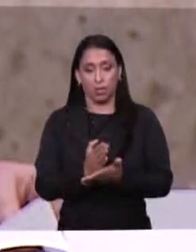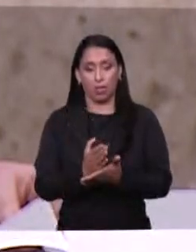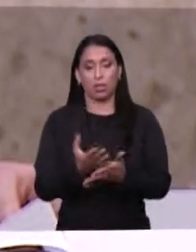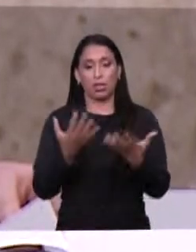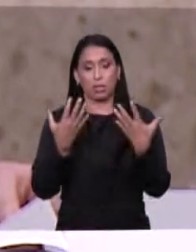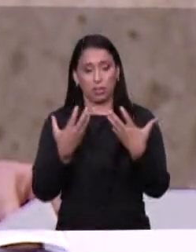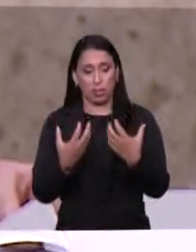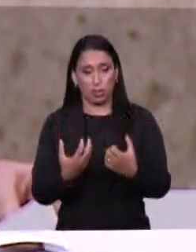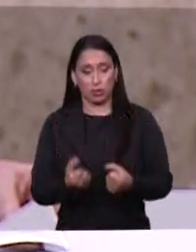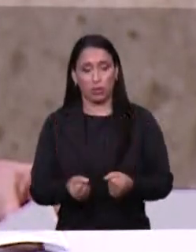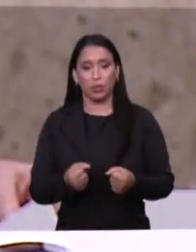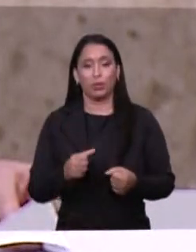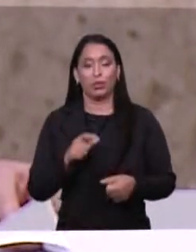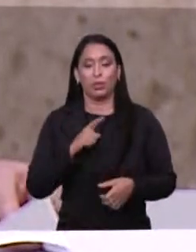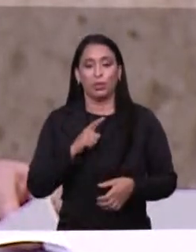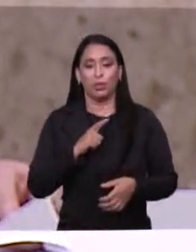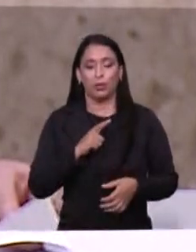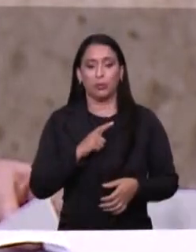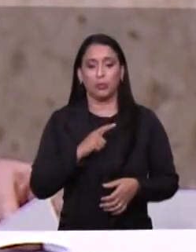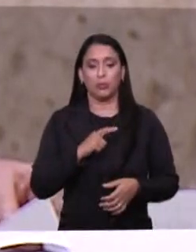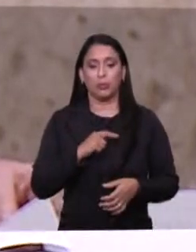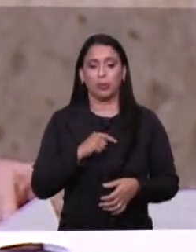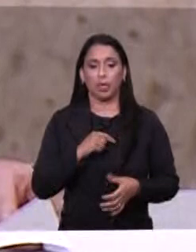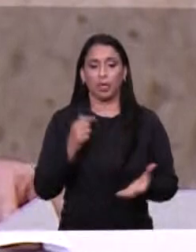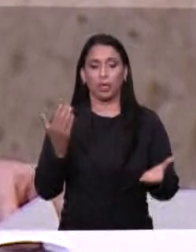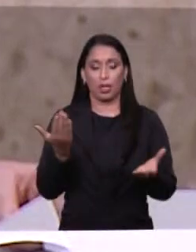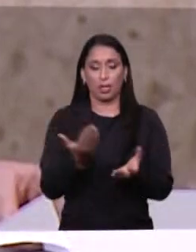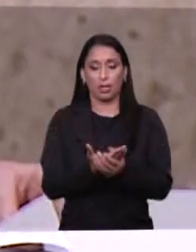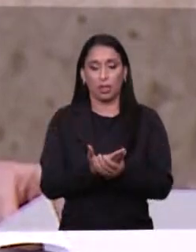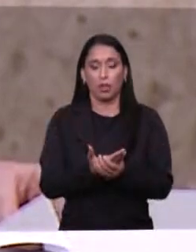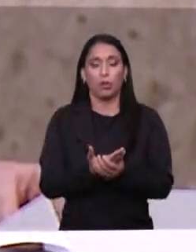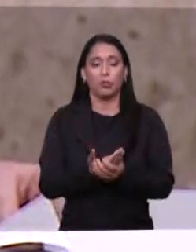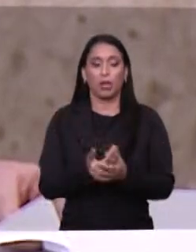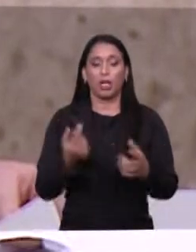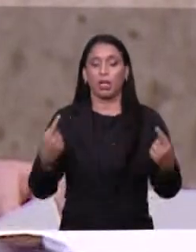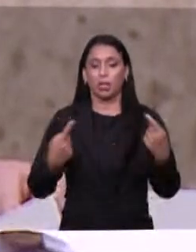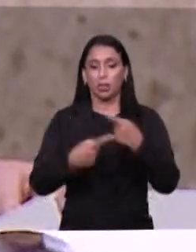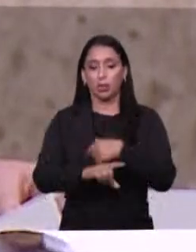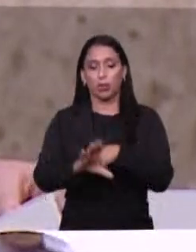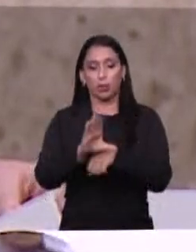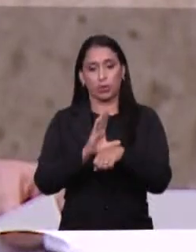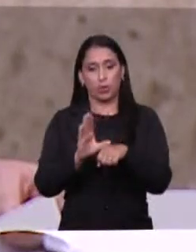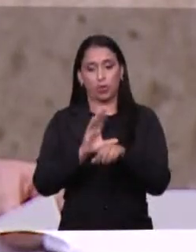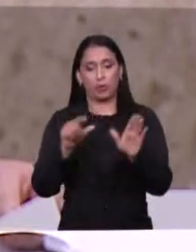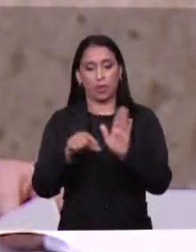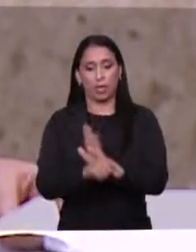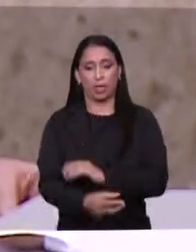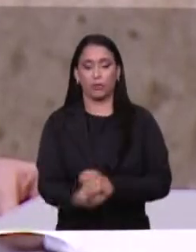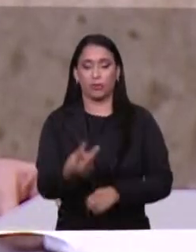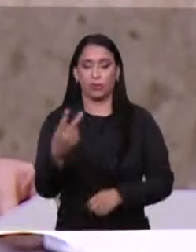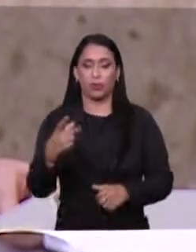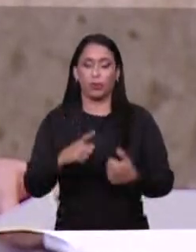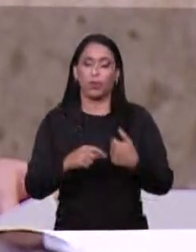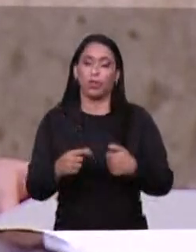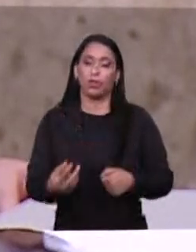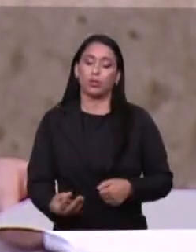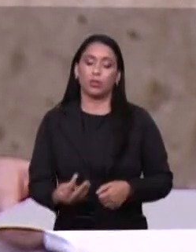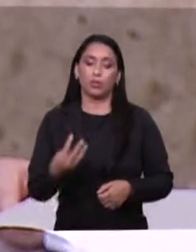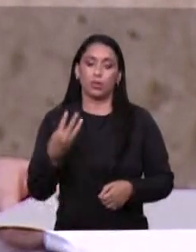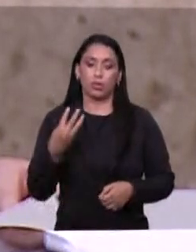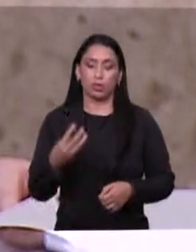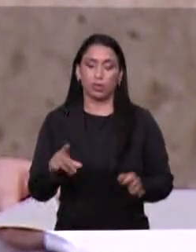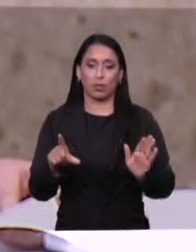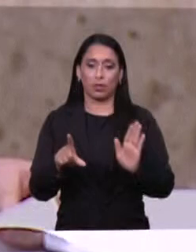procedente o pedido para declarar a inconstitucionalidade do parágrafo 2º do artigo